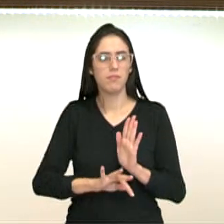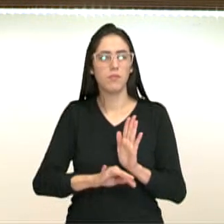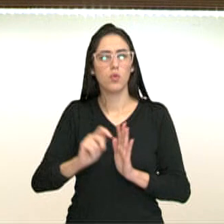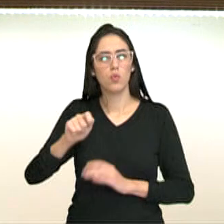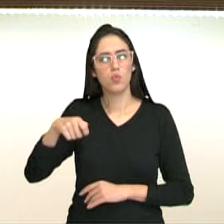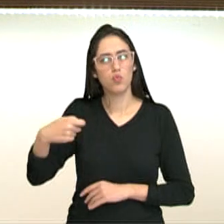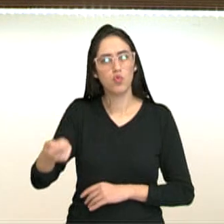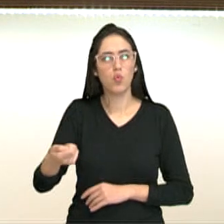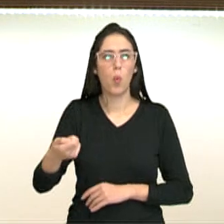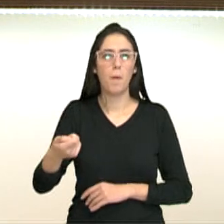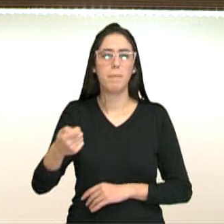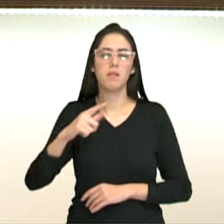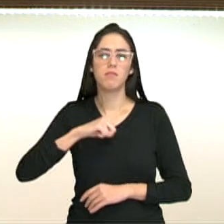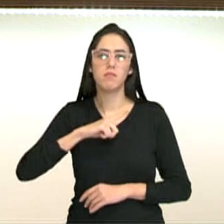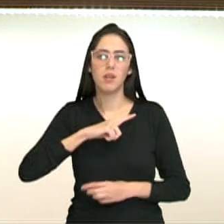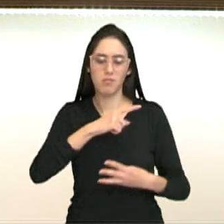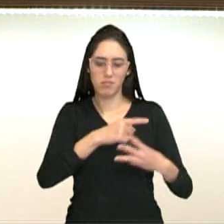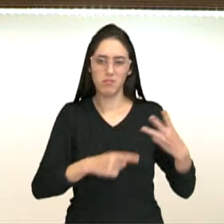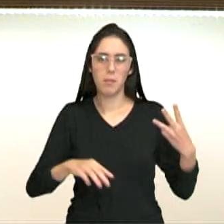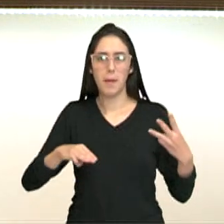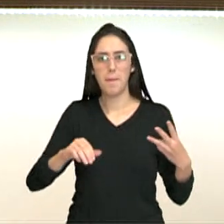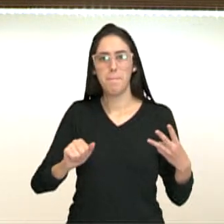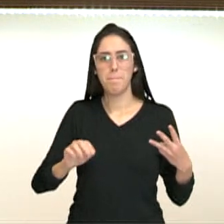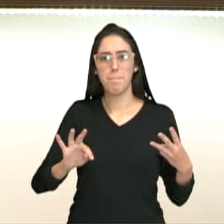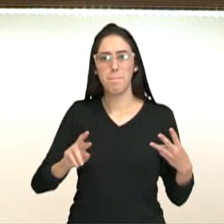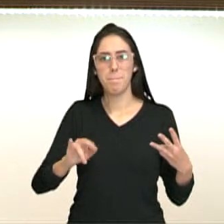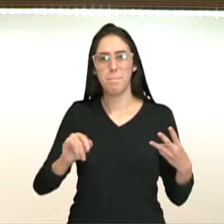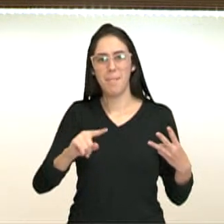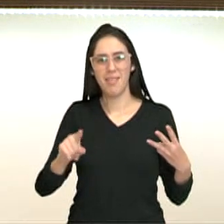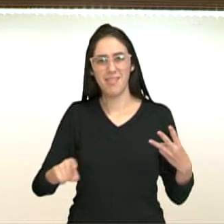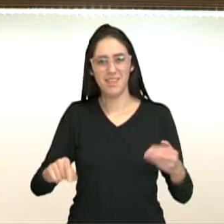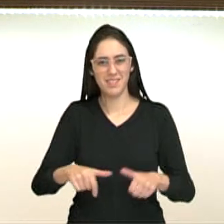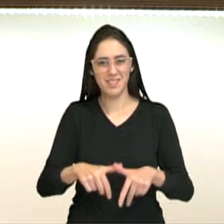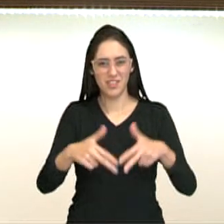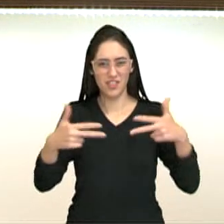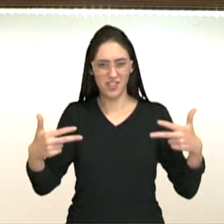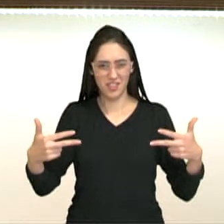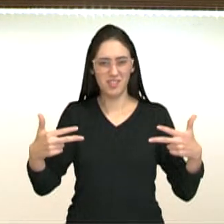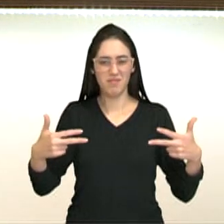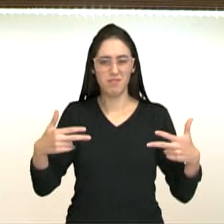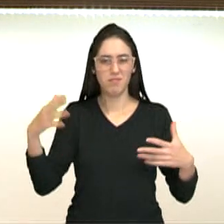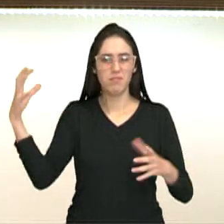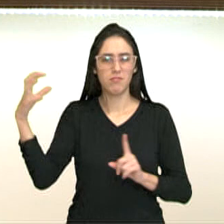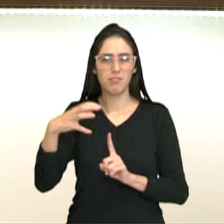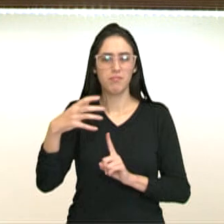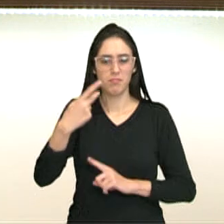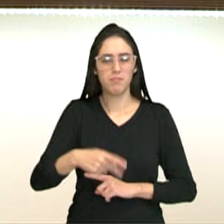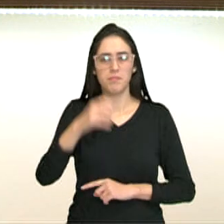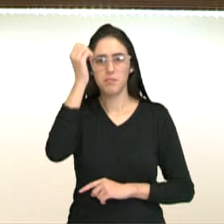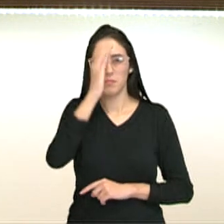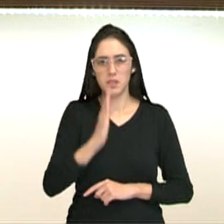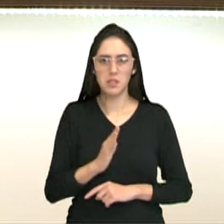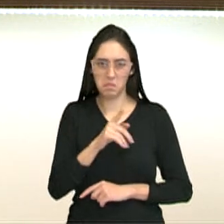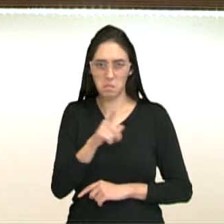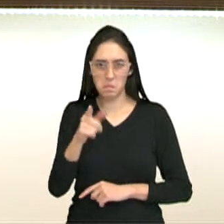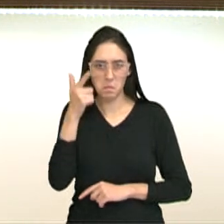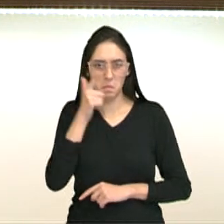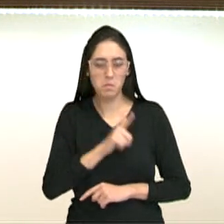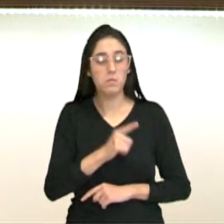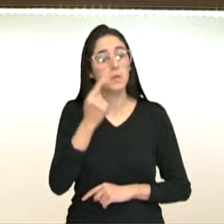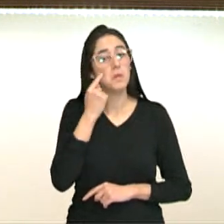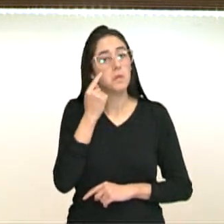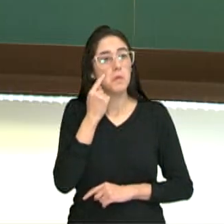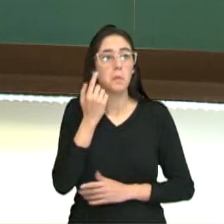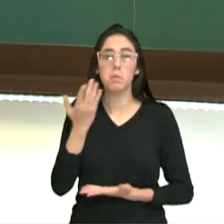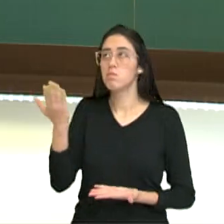essa relação da contribuição das 3 matrizes étnicas para a cultura brasileira? Eu vou ler para vocês uma